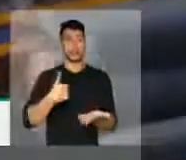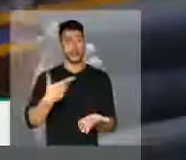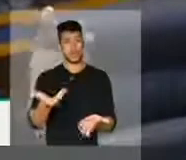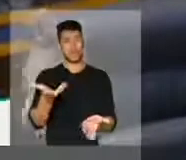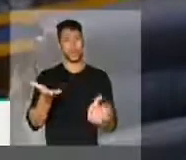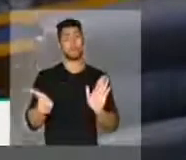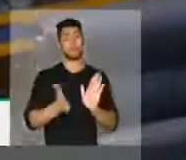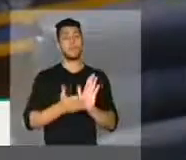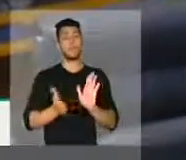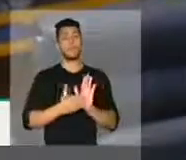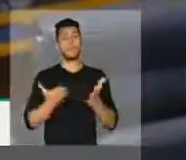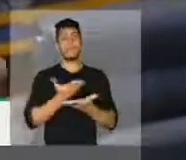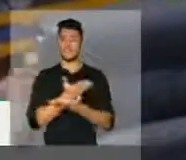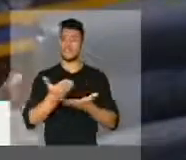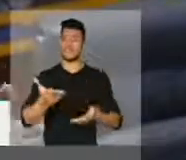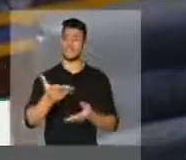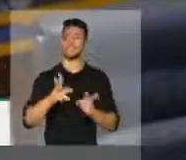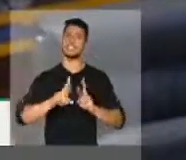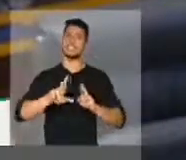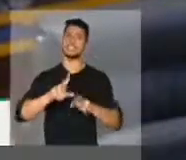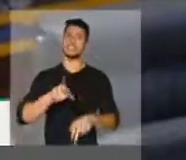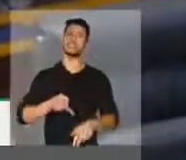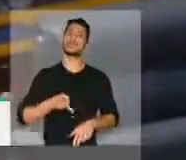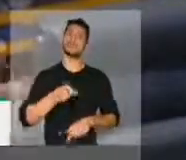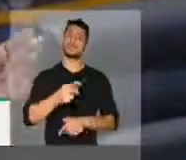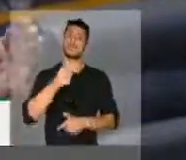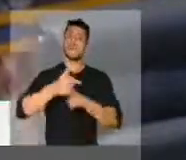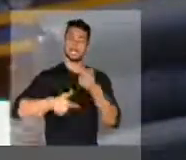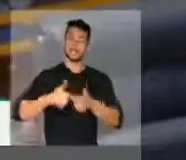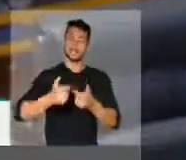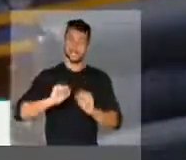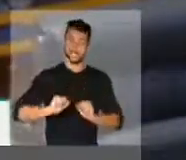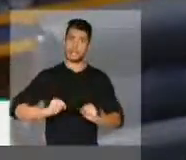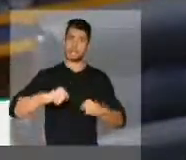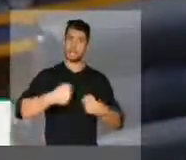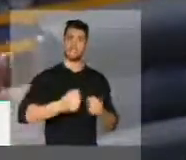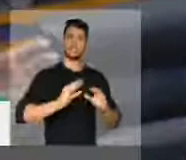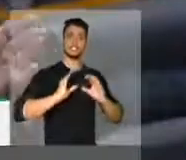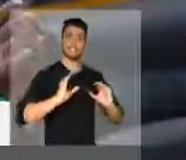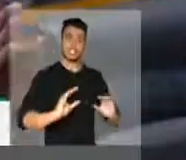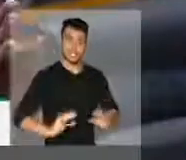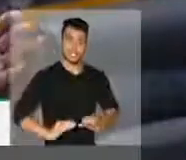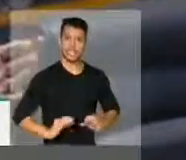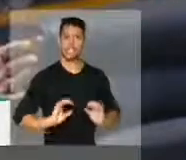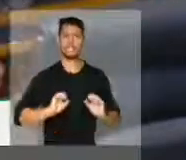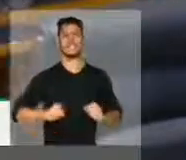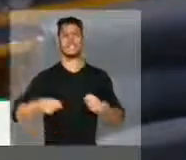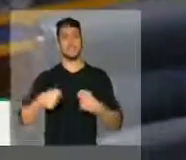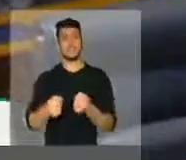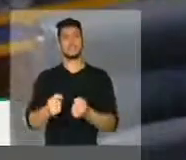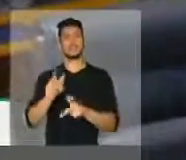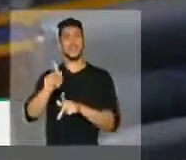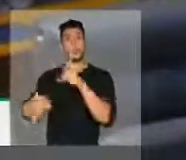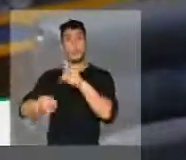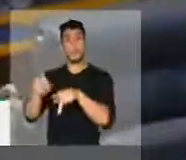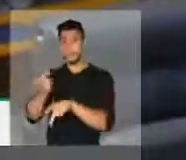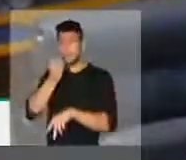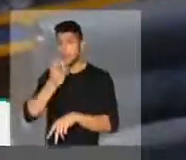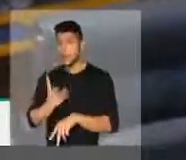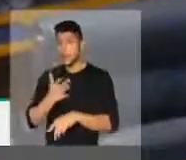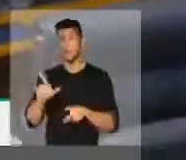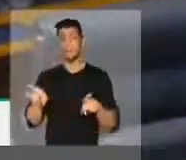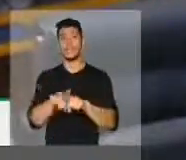que continue fazendo esse trabalho forte em defesa da cidadania, em defesa das pessoas de bem